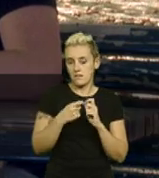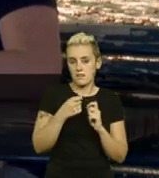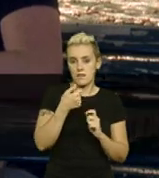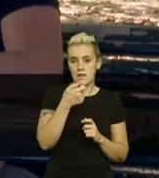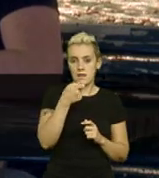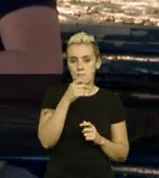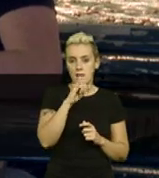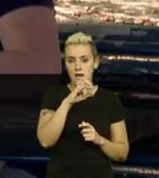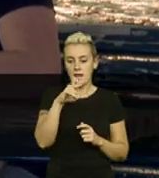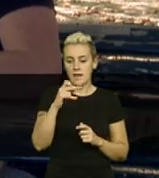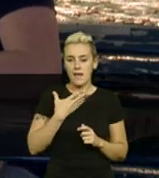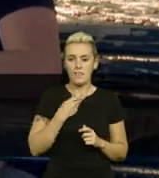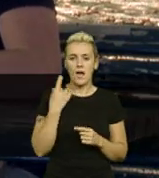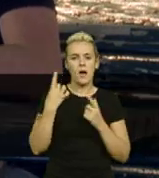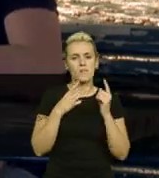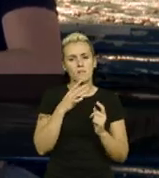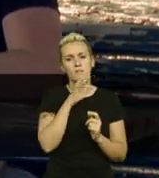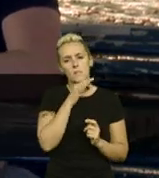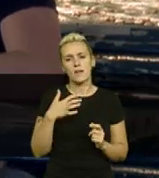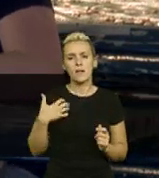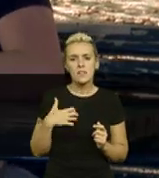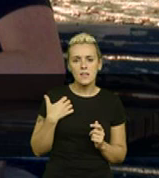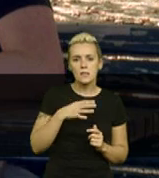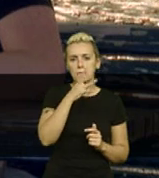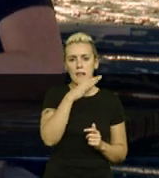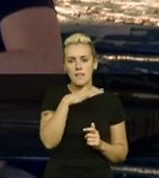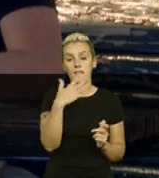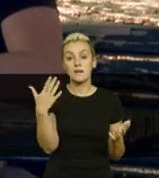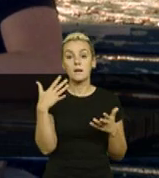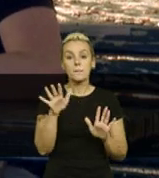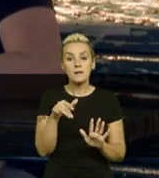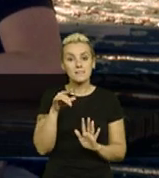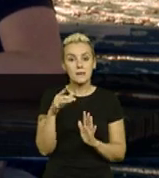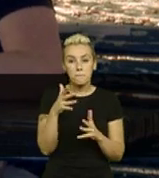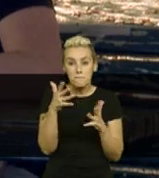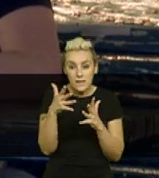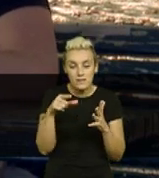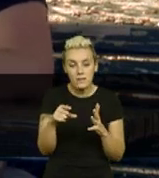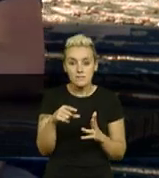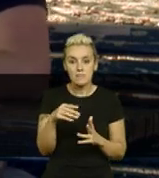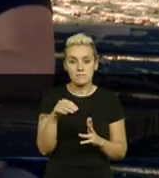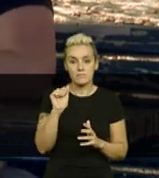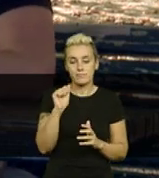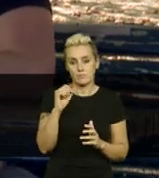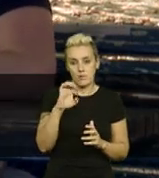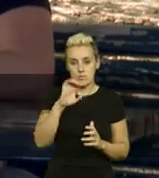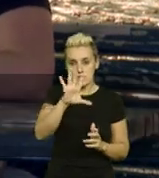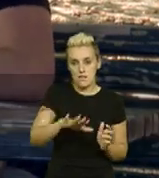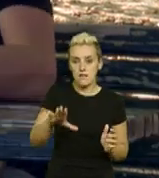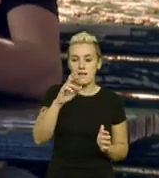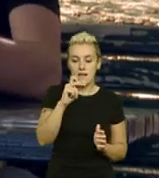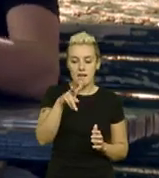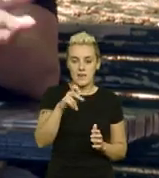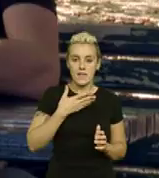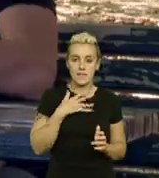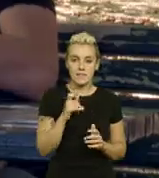uns dos outros que precisam mas consegui carneiro e melhor época da minha parte é uma galera maioria do conselho da linha